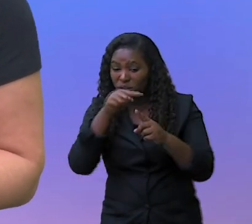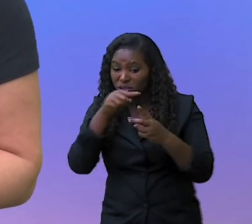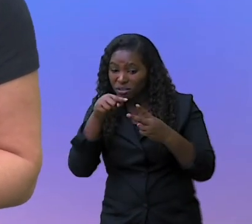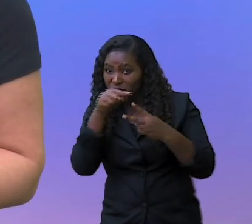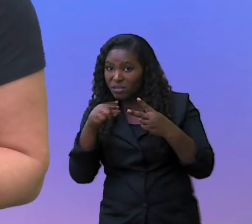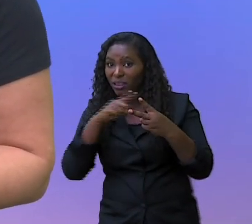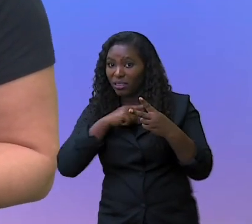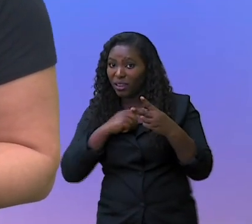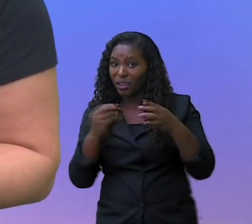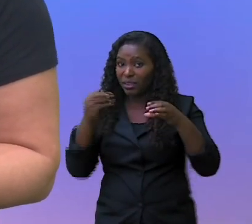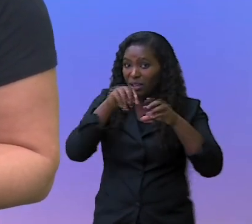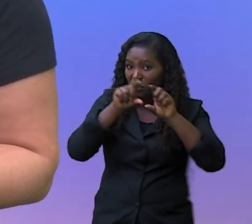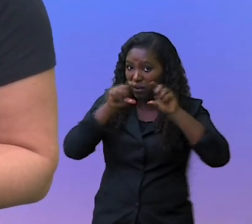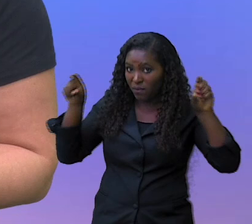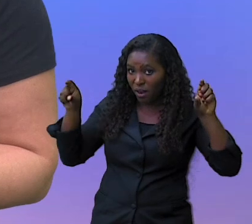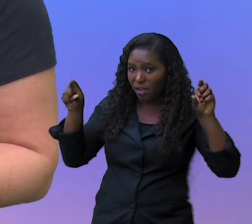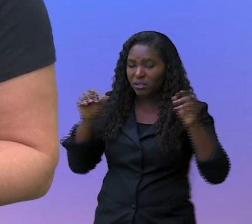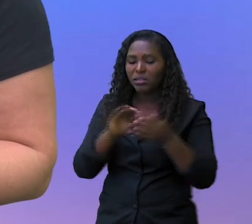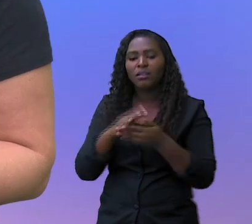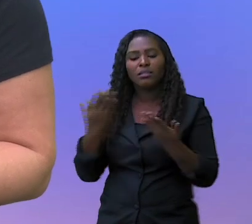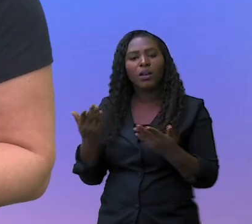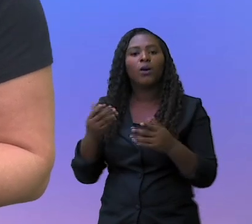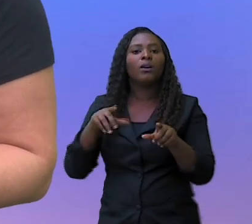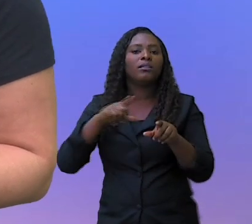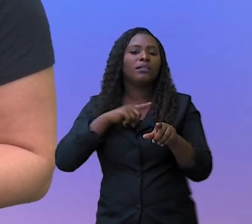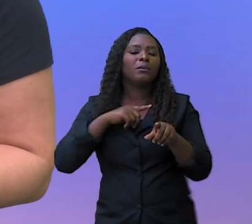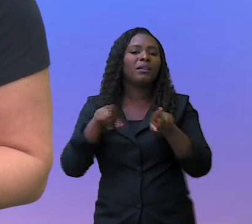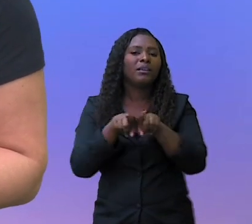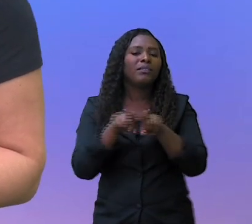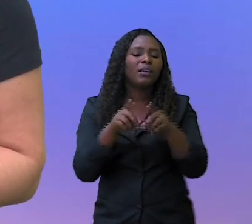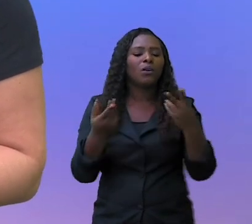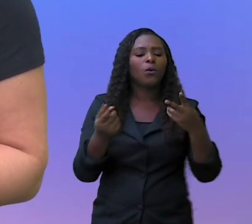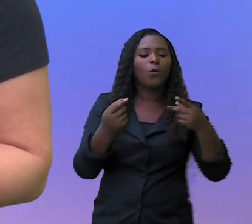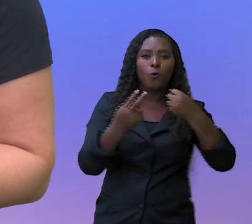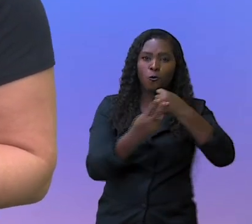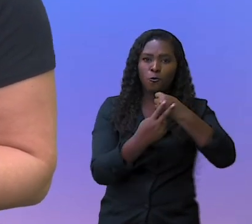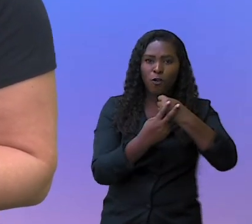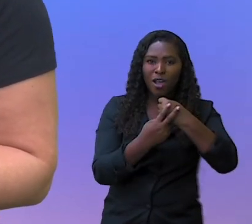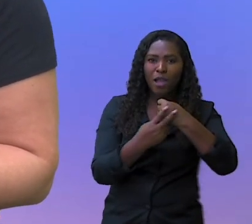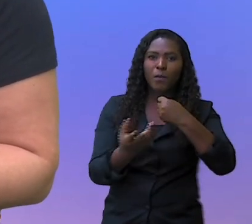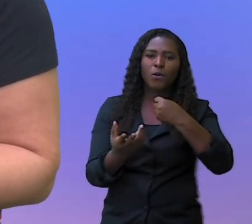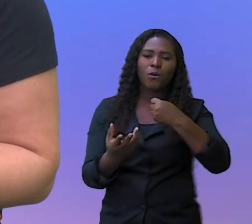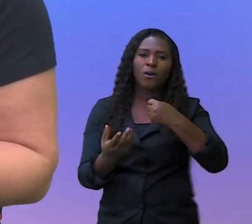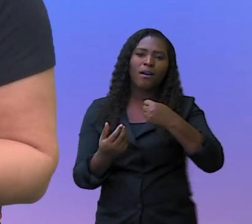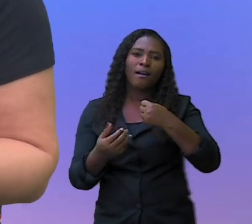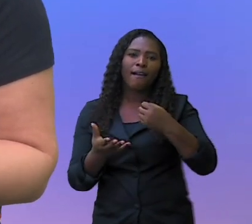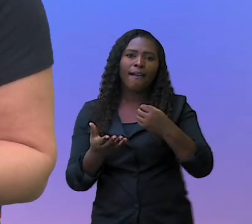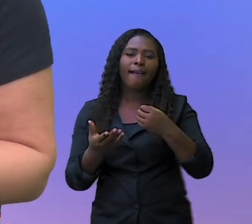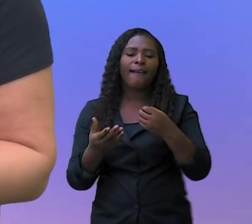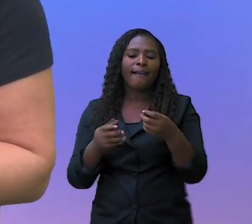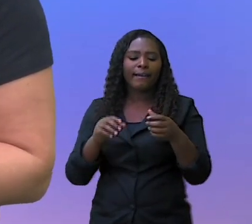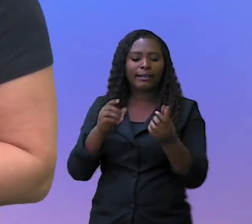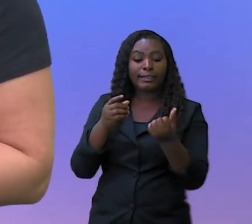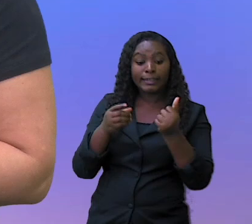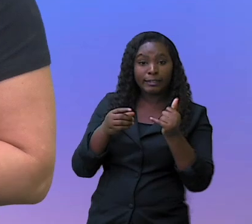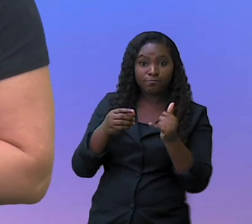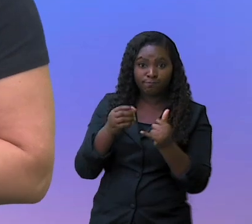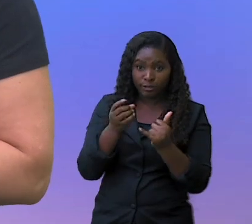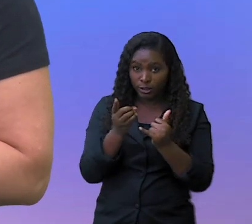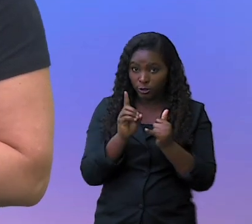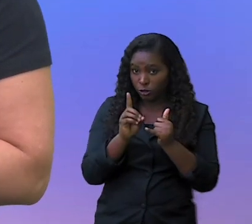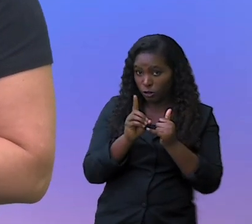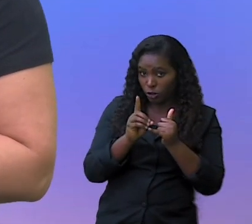transitivo direto, e tranquilos também como predicativo do sujeito. E aí você deve estar me perguntando, professora, não falou do